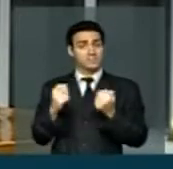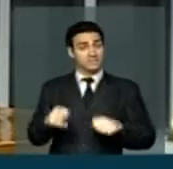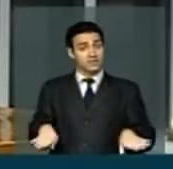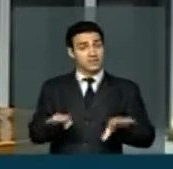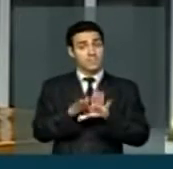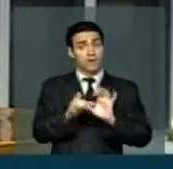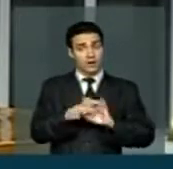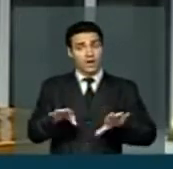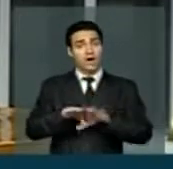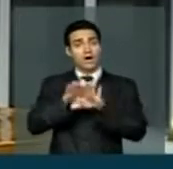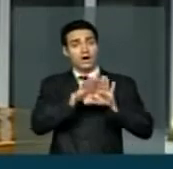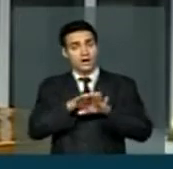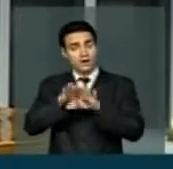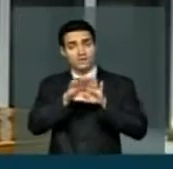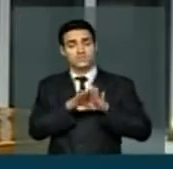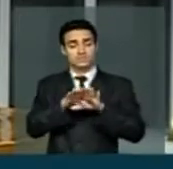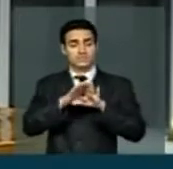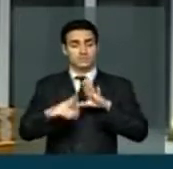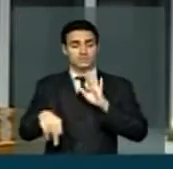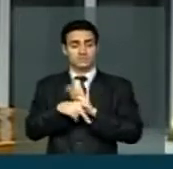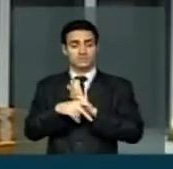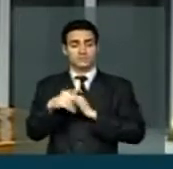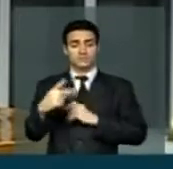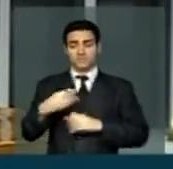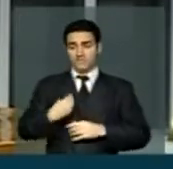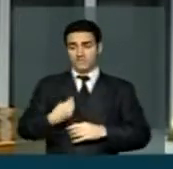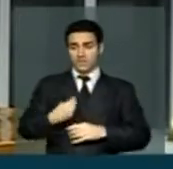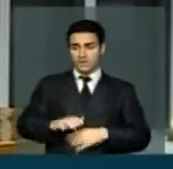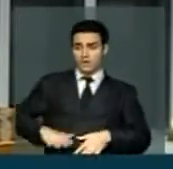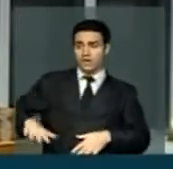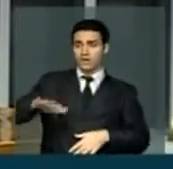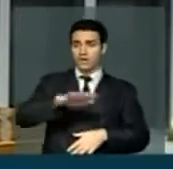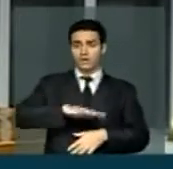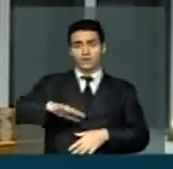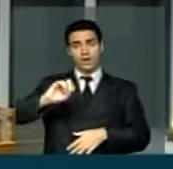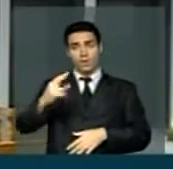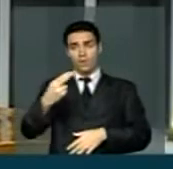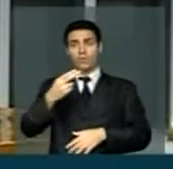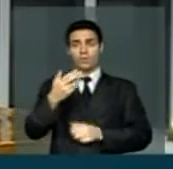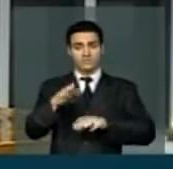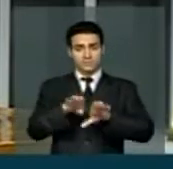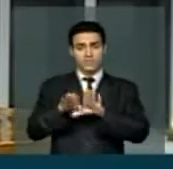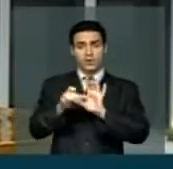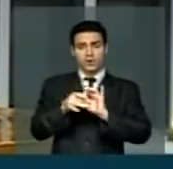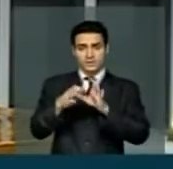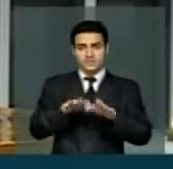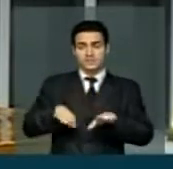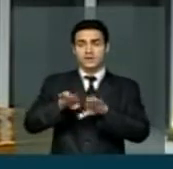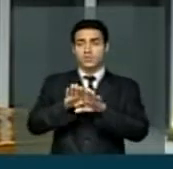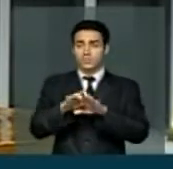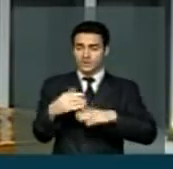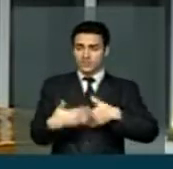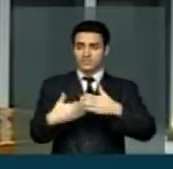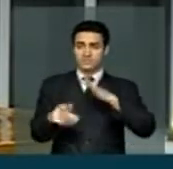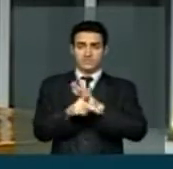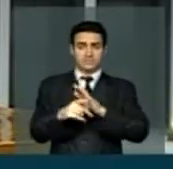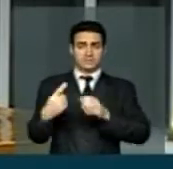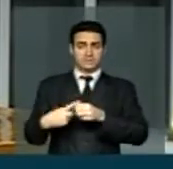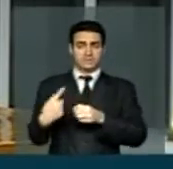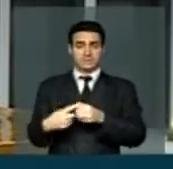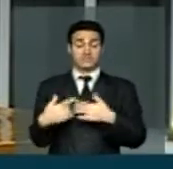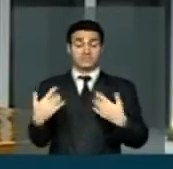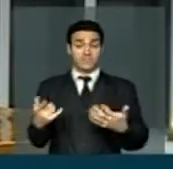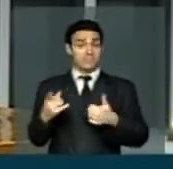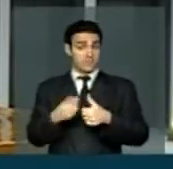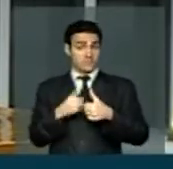democrática e sustentável das próprias teias que movem ou que sustentam o desenvolvimento de uma cidade. Portanto, o